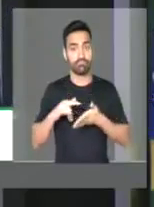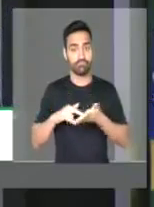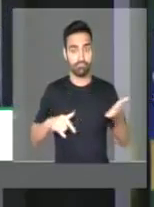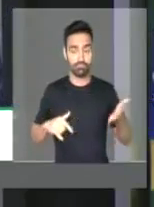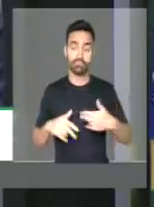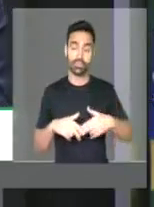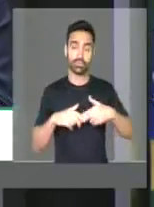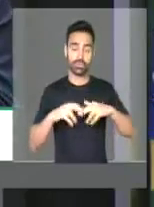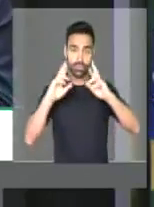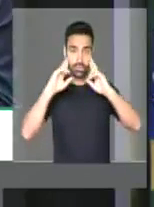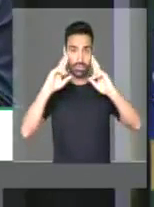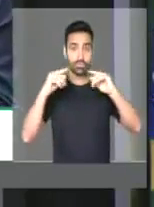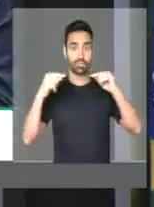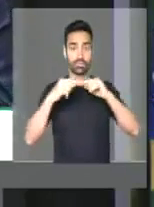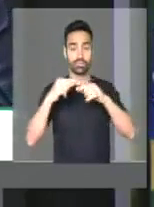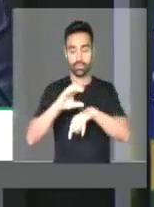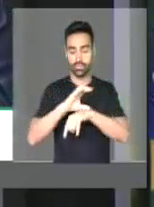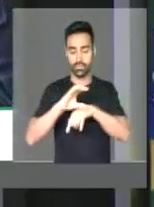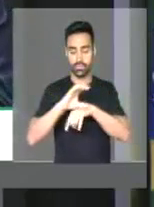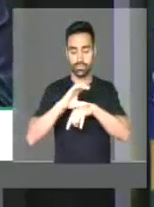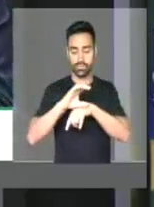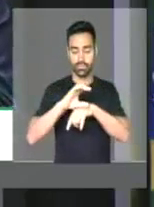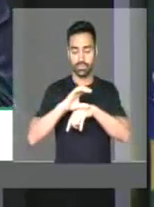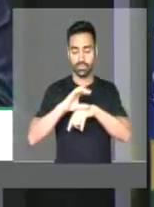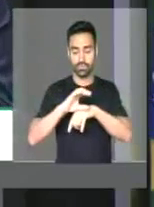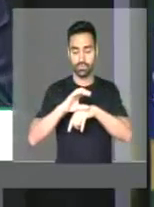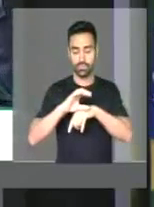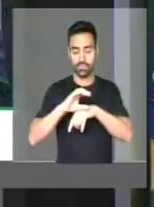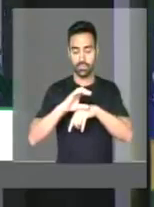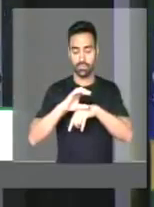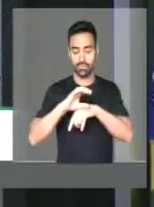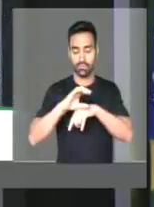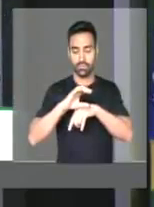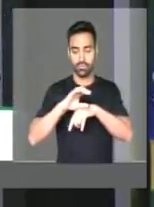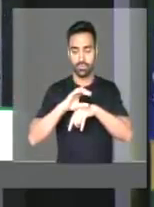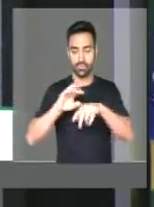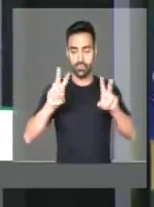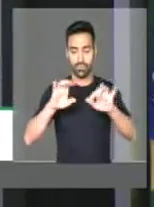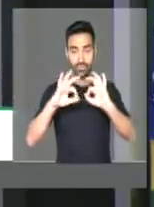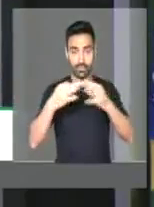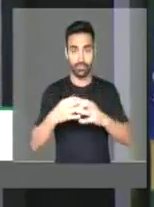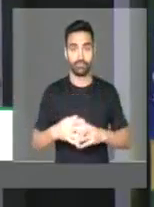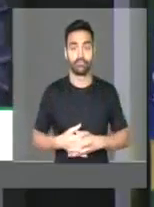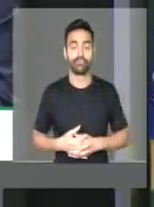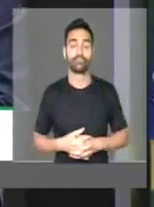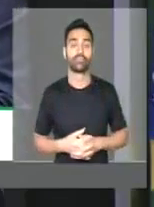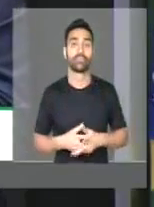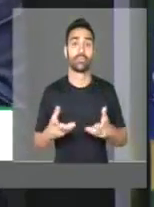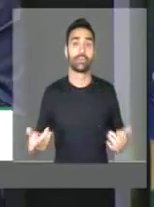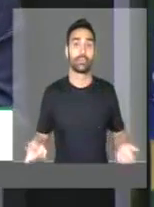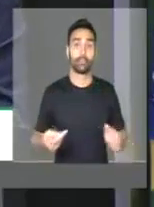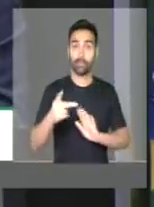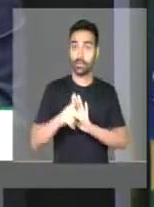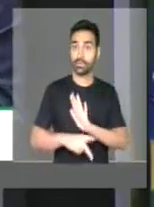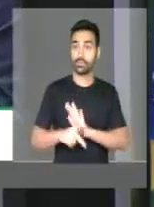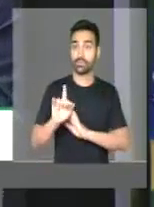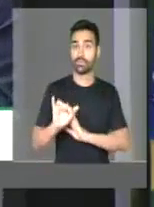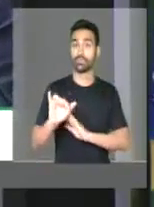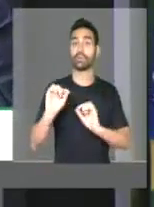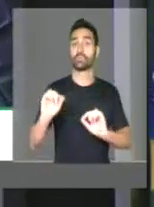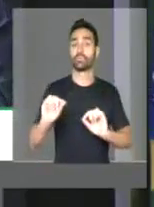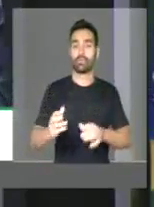ideais previstos na Constituição concernente à família. Por fim, esse projeto de lei quebra